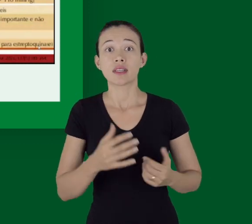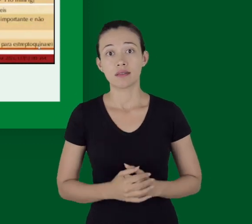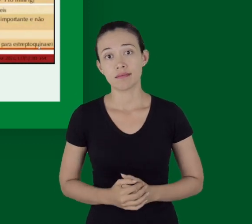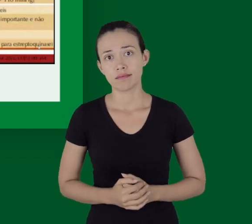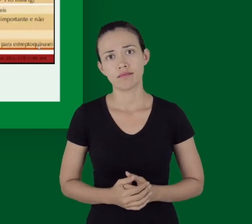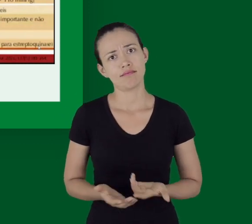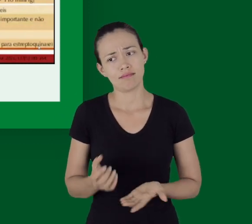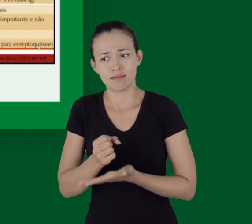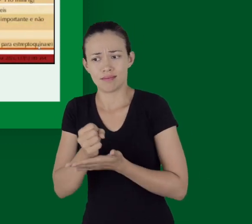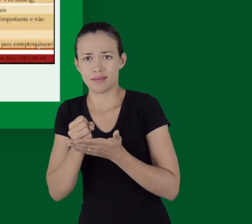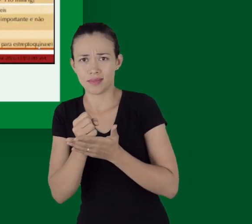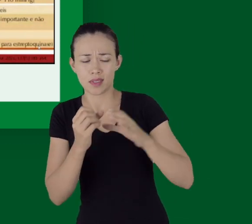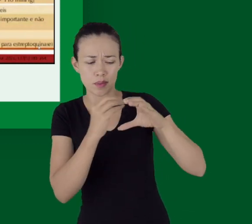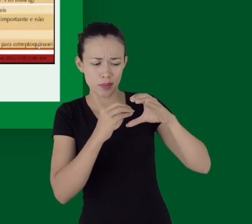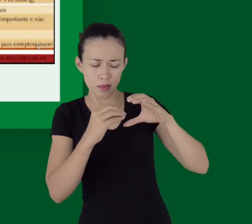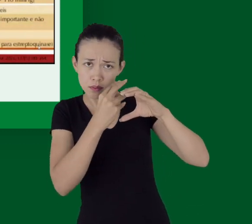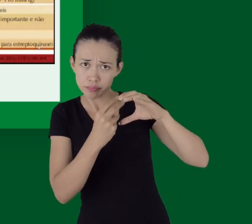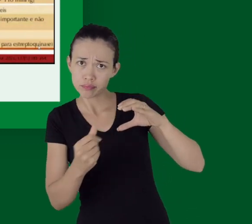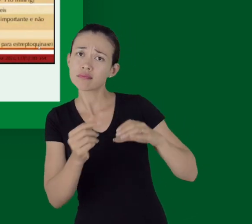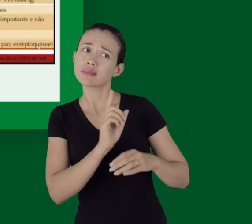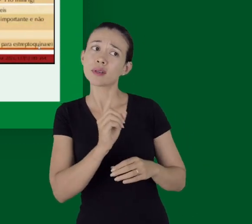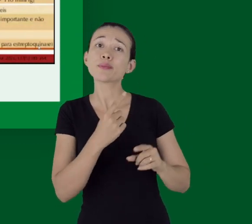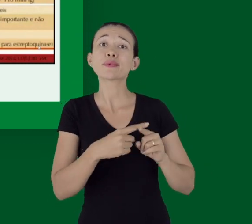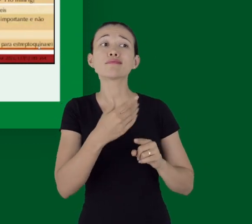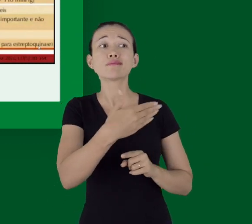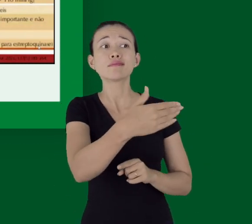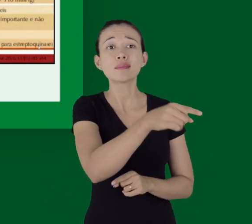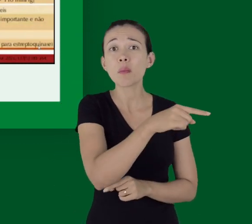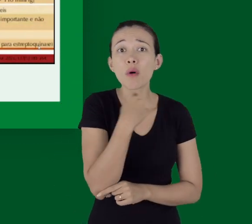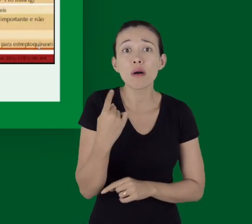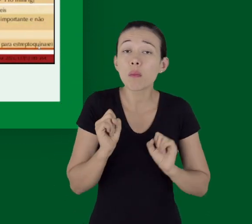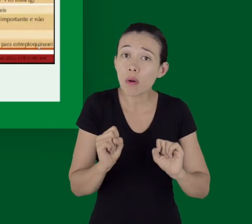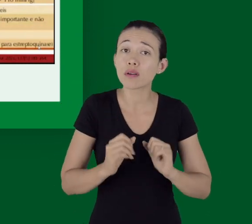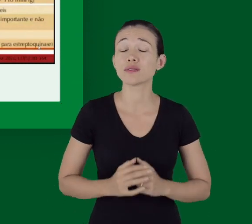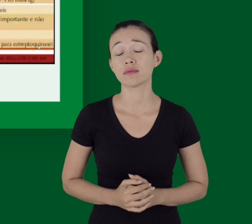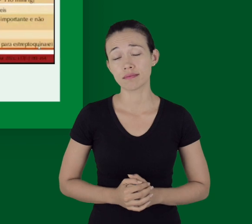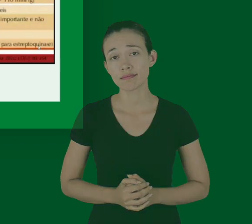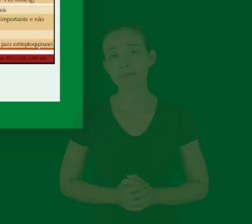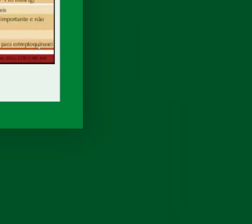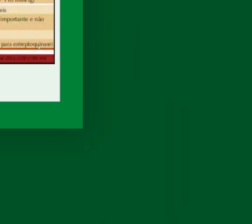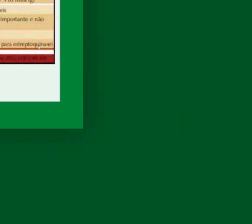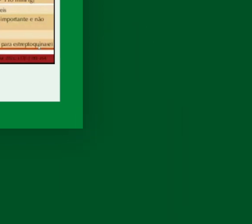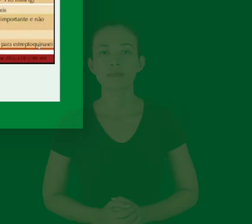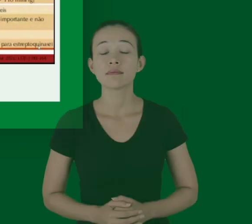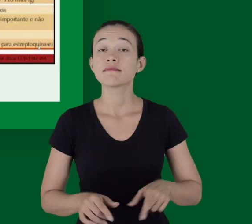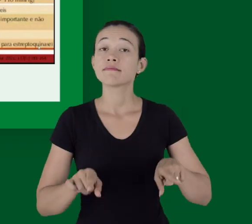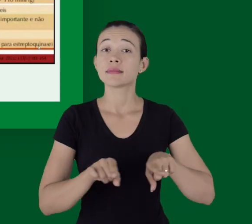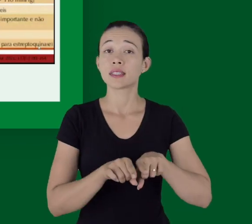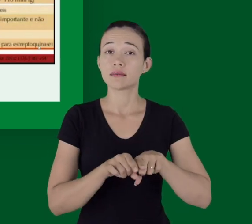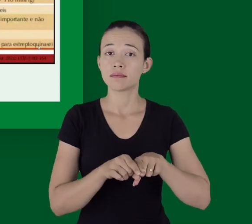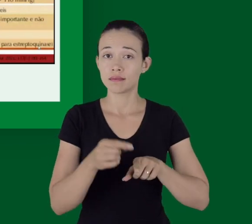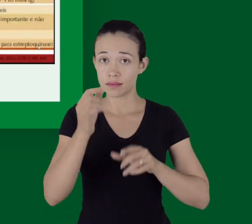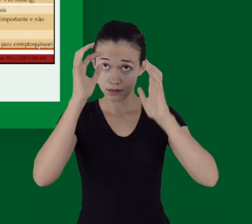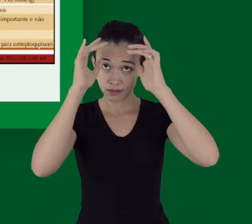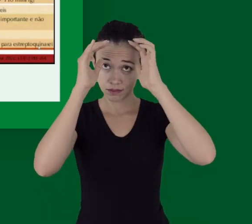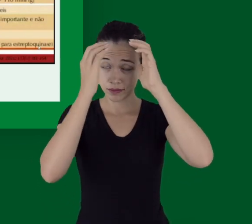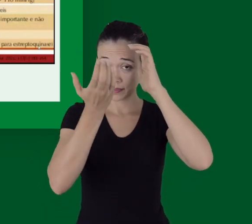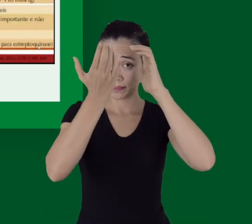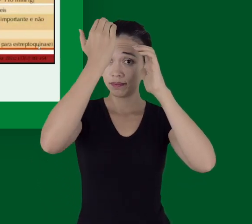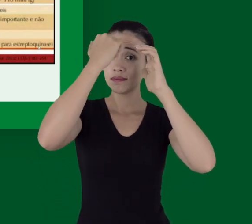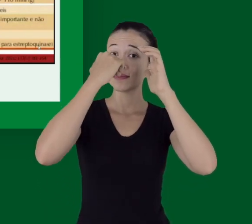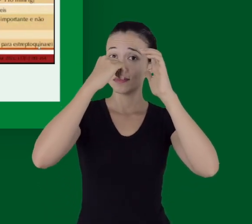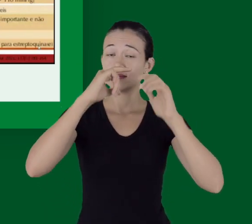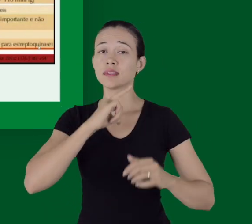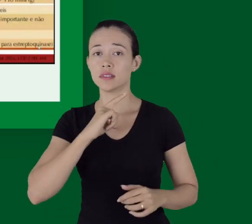Fazendo algum sangramento ativo gastrointestinal. Você não vai fazer fibrinolítico, senão o paciente vai morrer. E, além dessas duas,